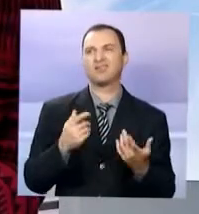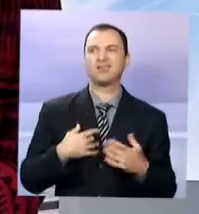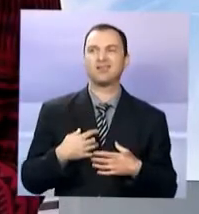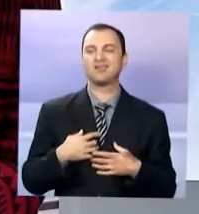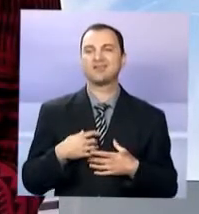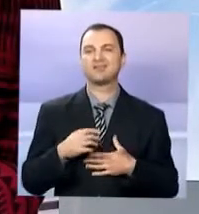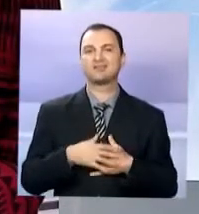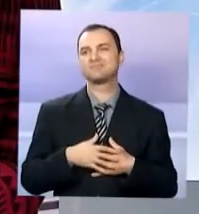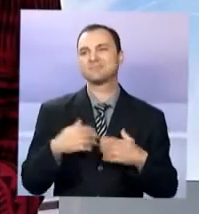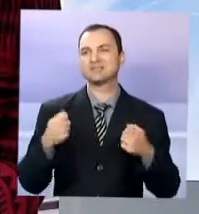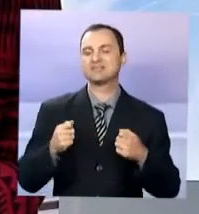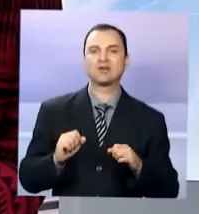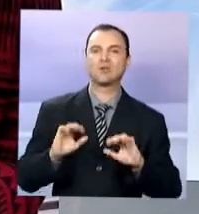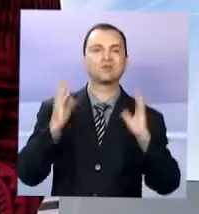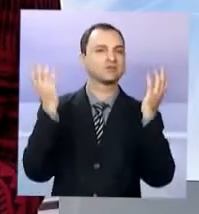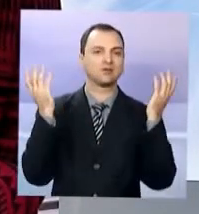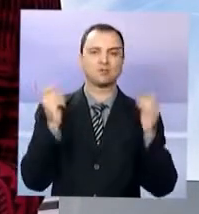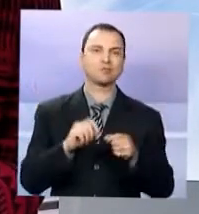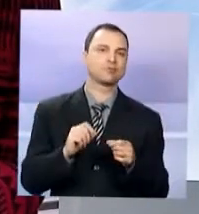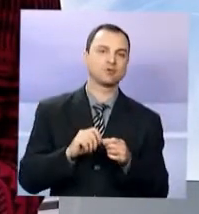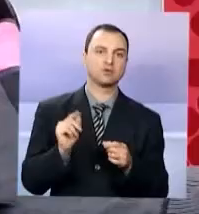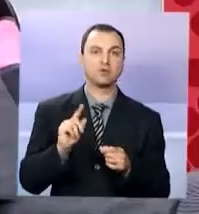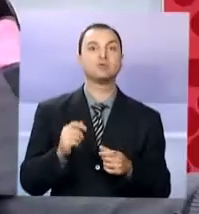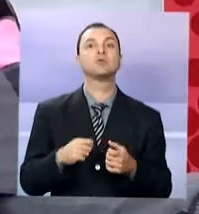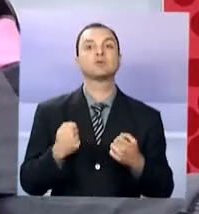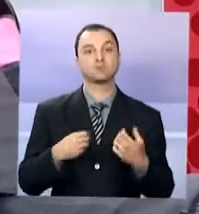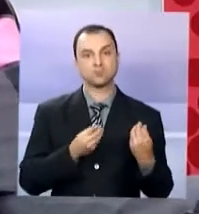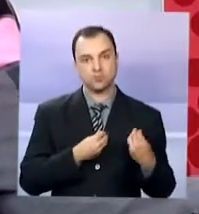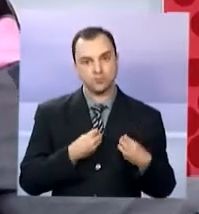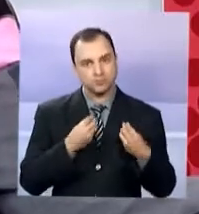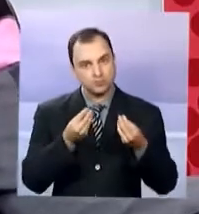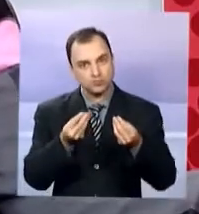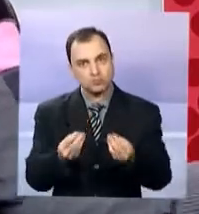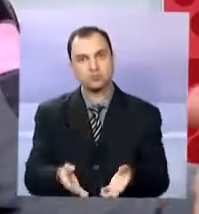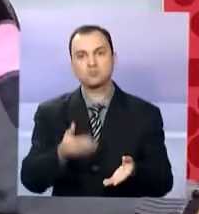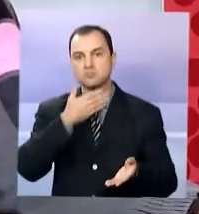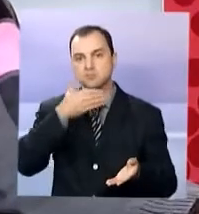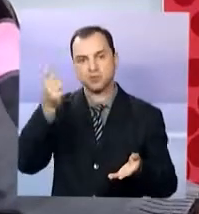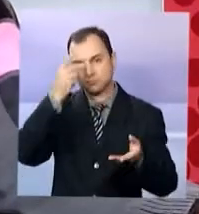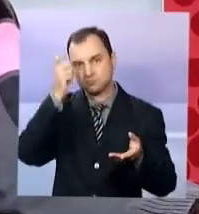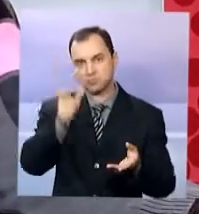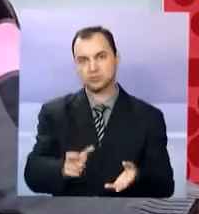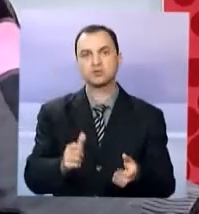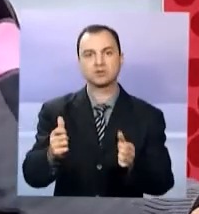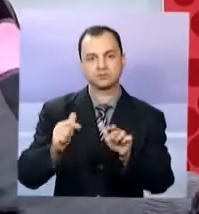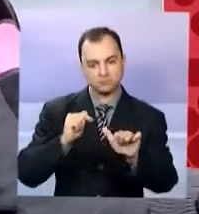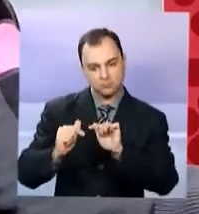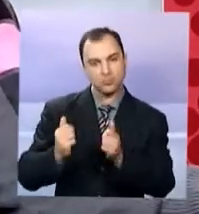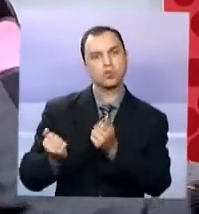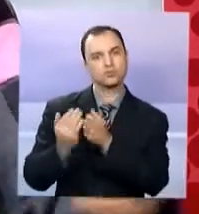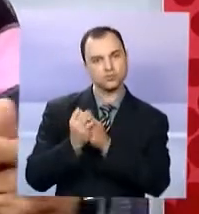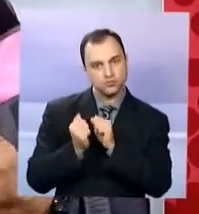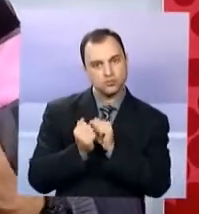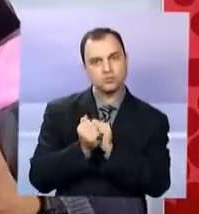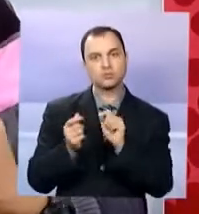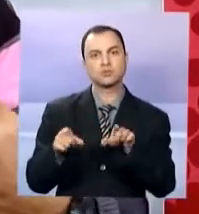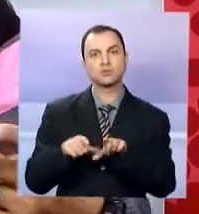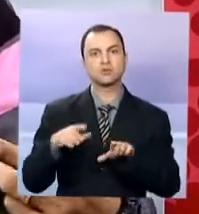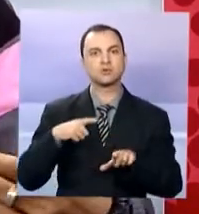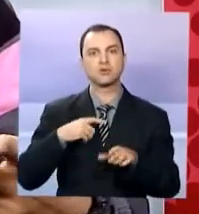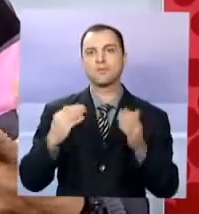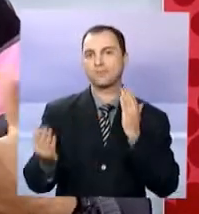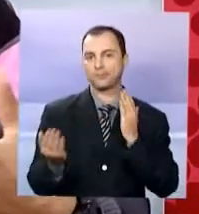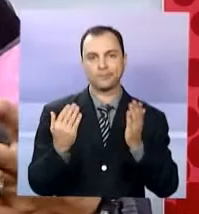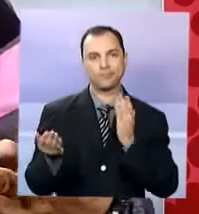vão tem que realizar tem que fazer a gente tá trazendo eu tô fazendo as melhores pessoas para trabalharem com a gente então hoje nós temos